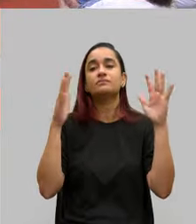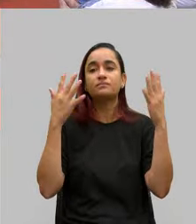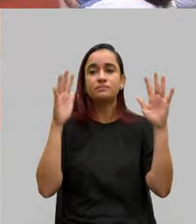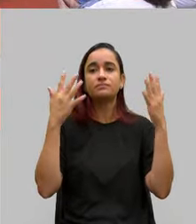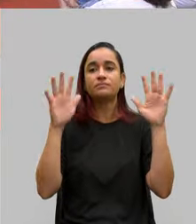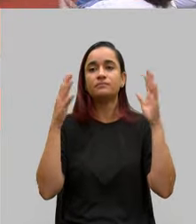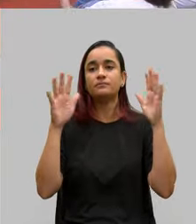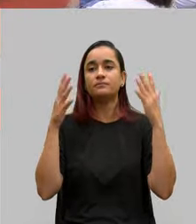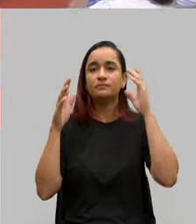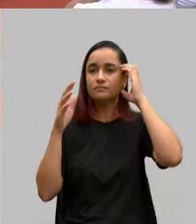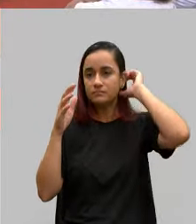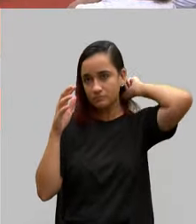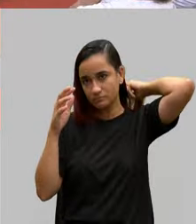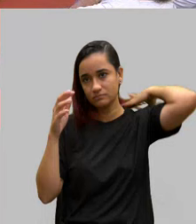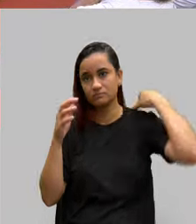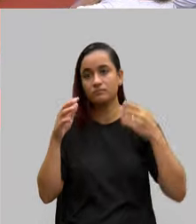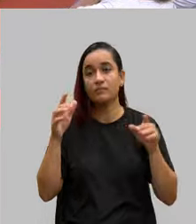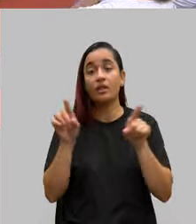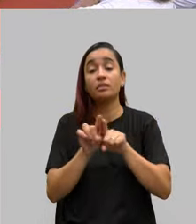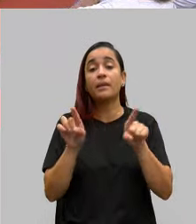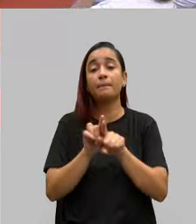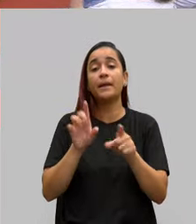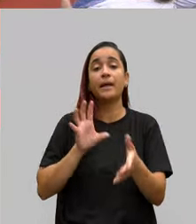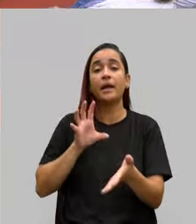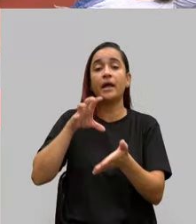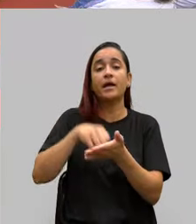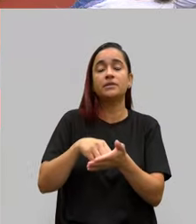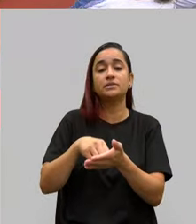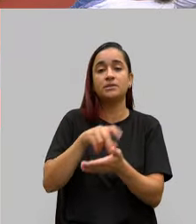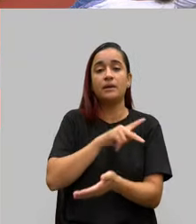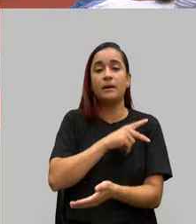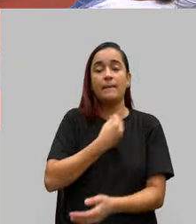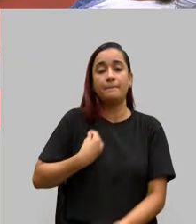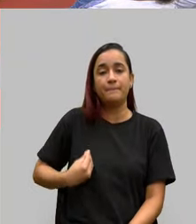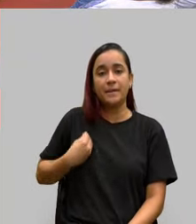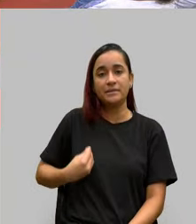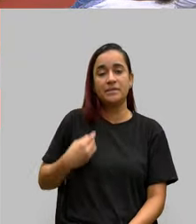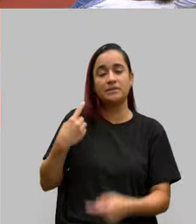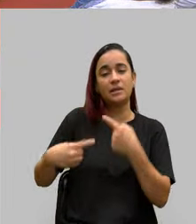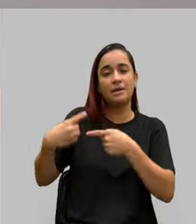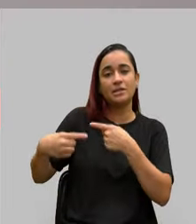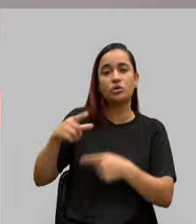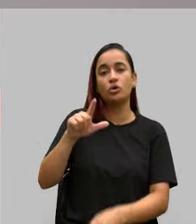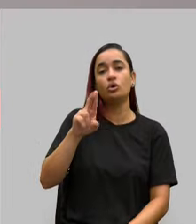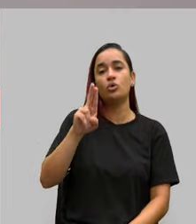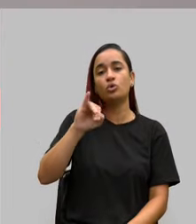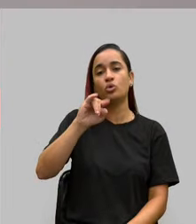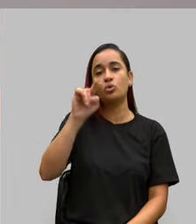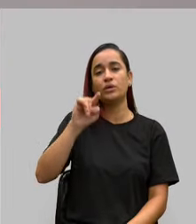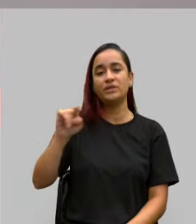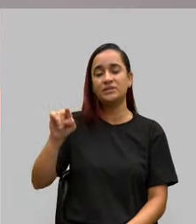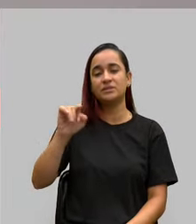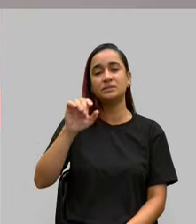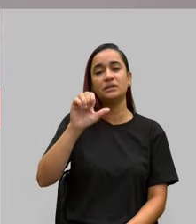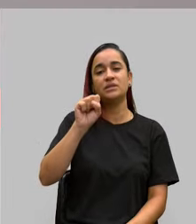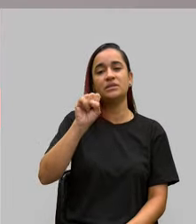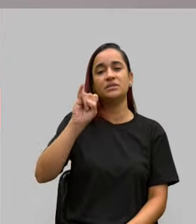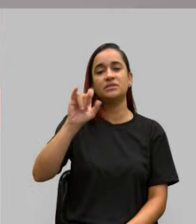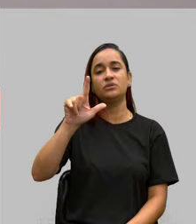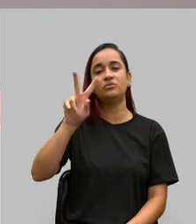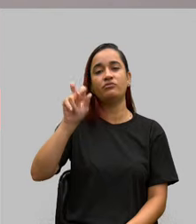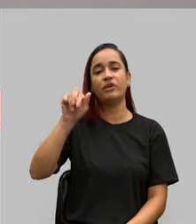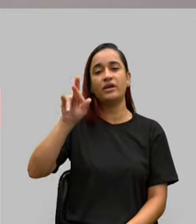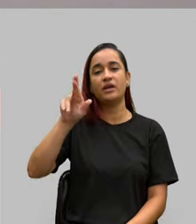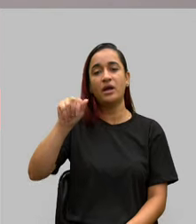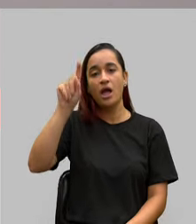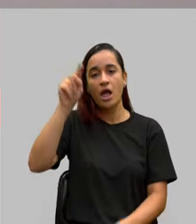Parlamento registramos também a presença do debatedor luí Cláudio paterno Silveira engenheiro agrônomo